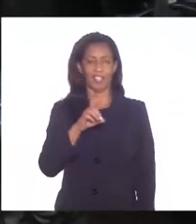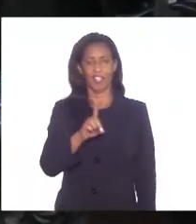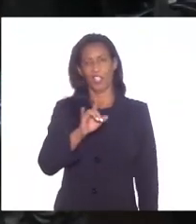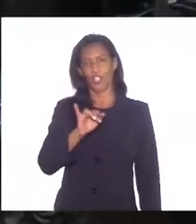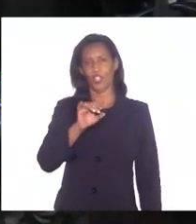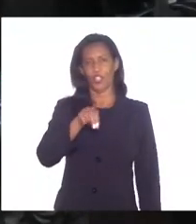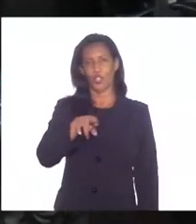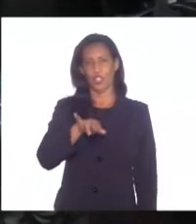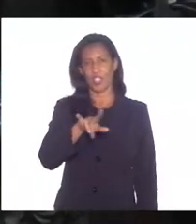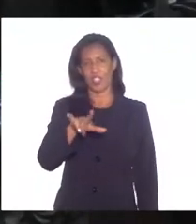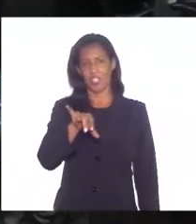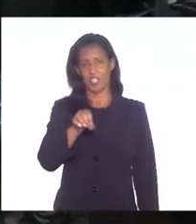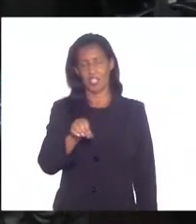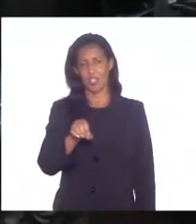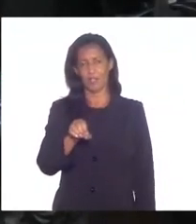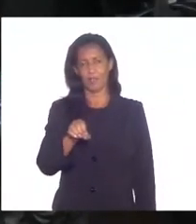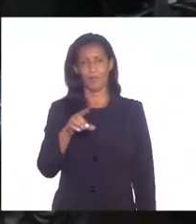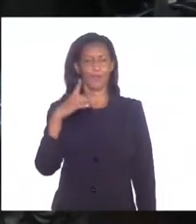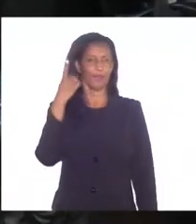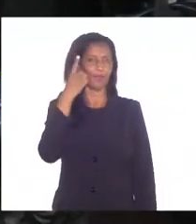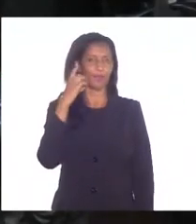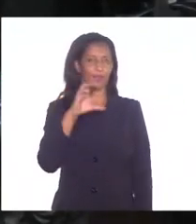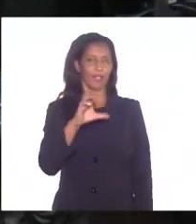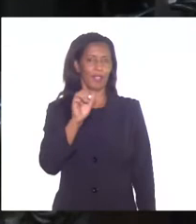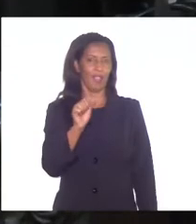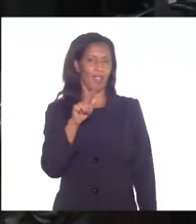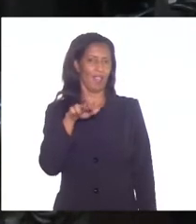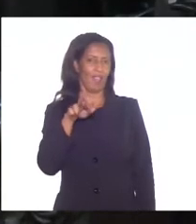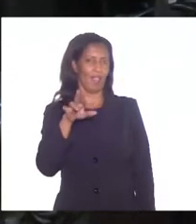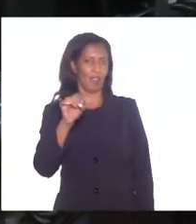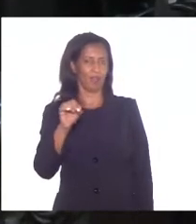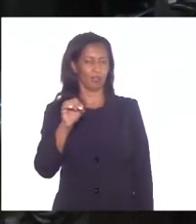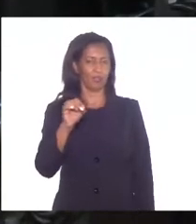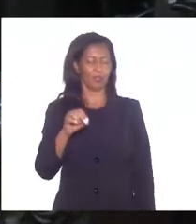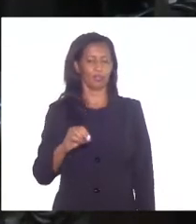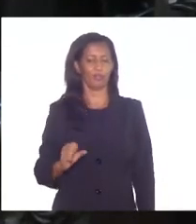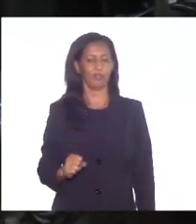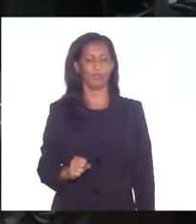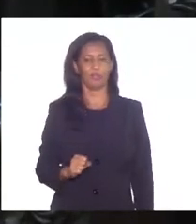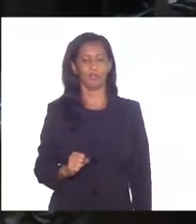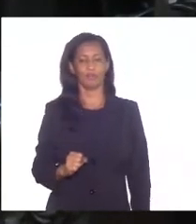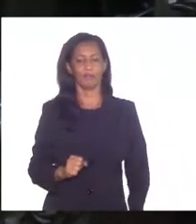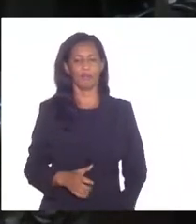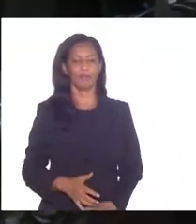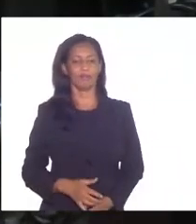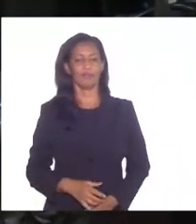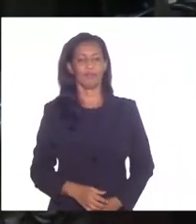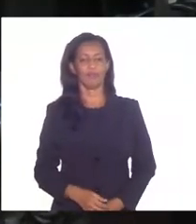Dionísio Lins, deputado Carlos Macedo,